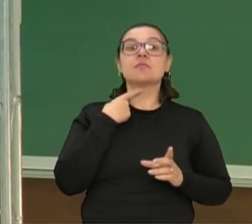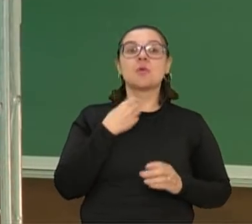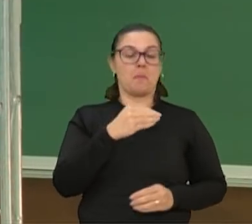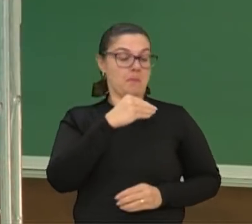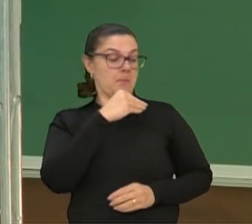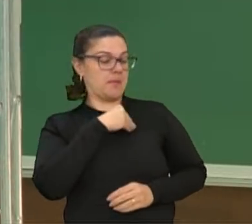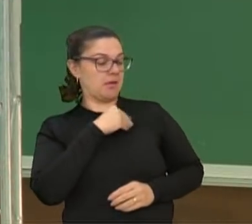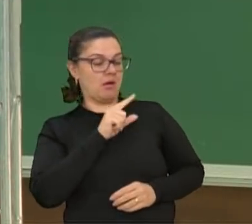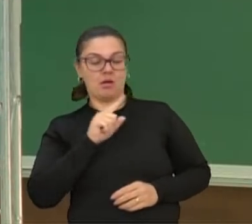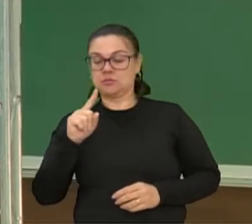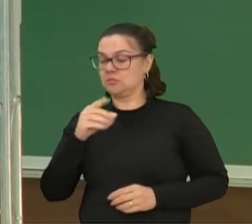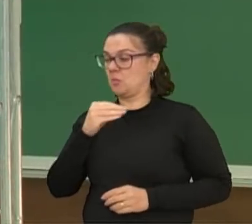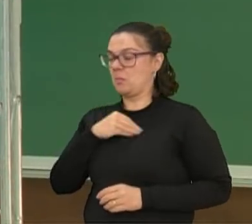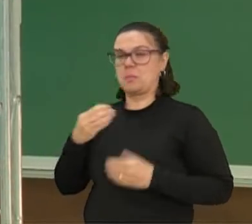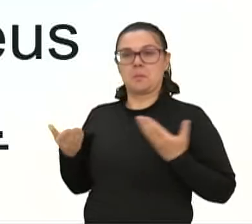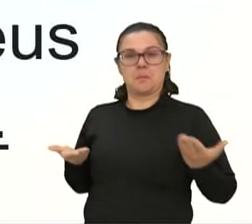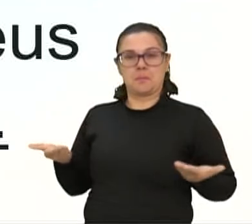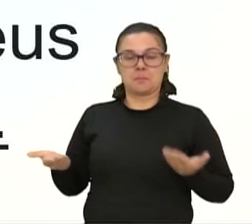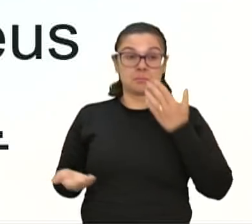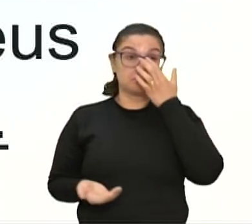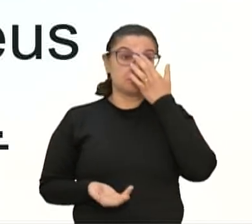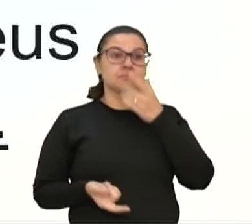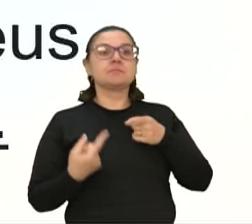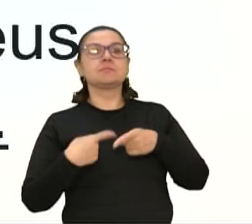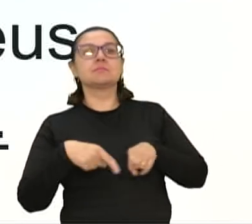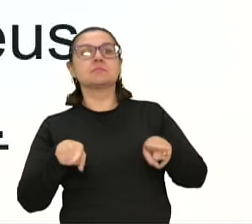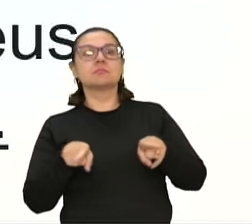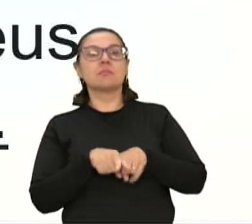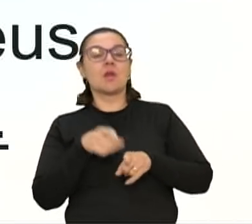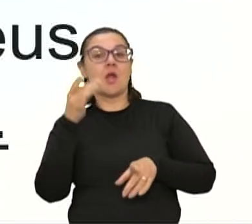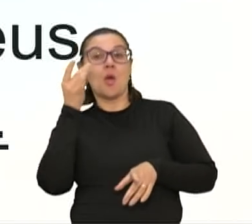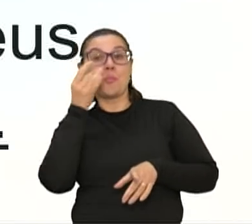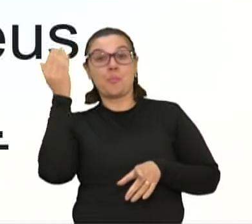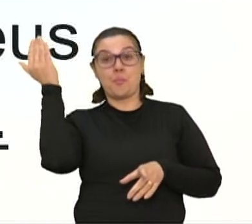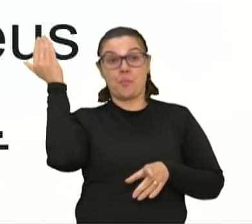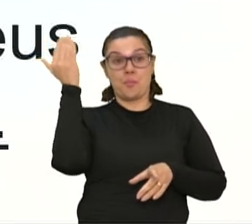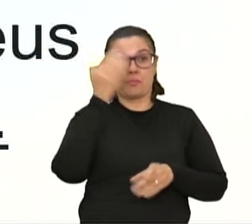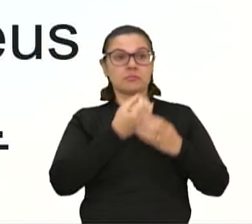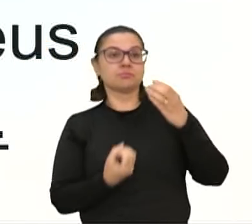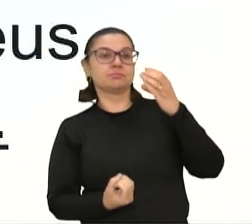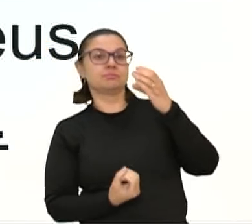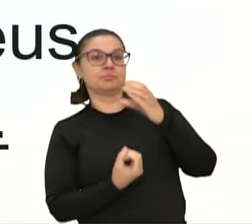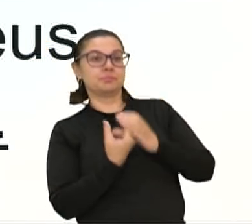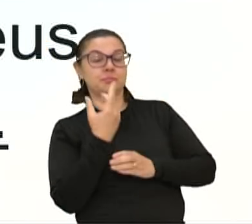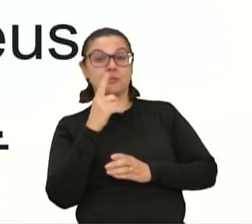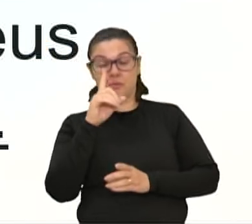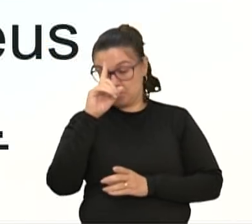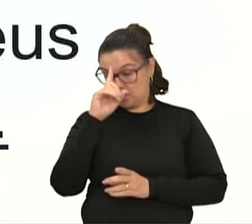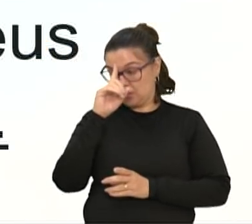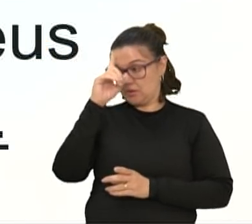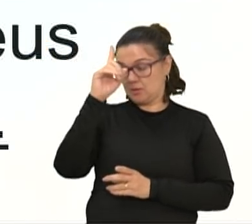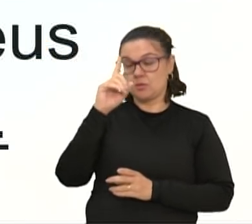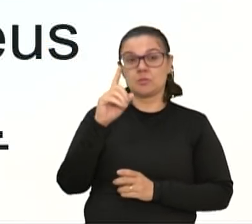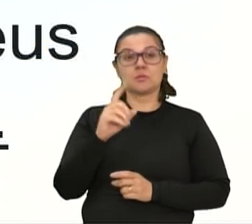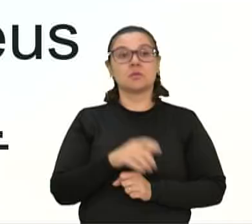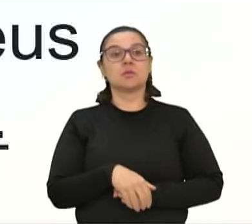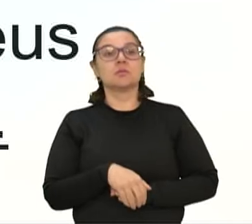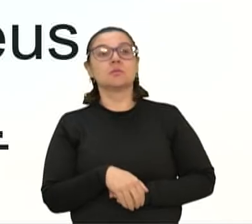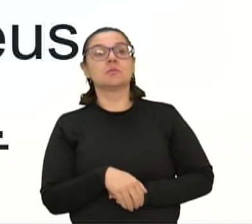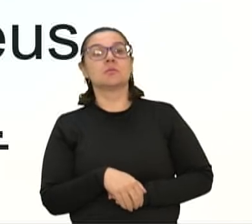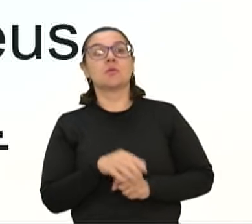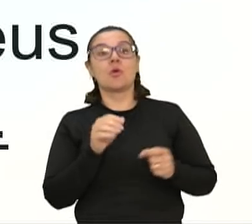pecar ou não pecar. E as primeiras provas da existência de Deus, com